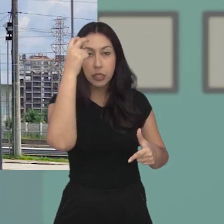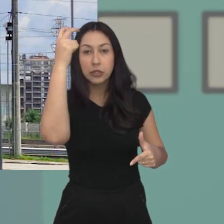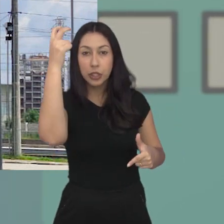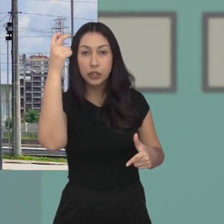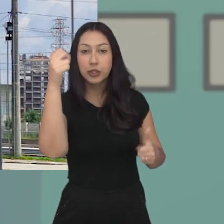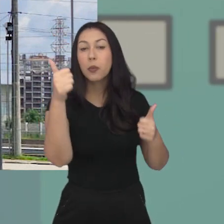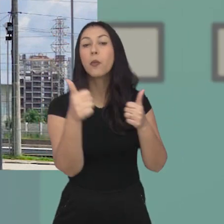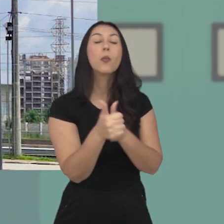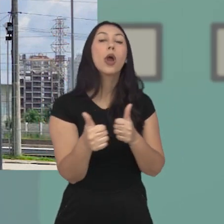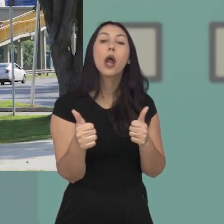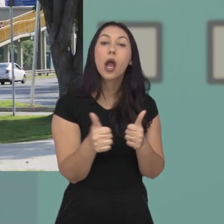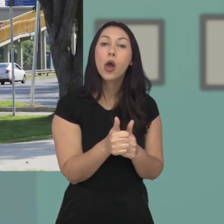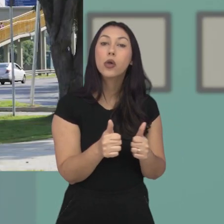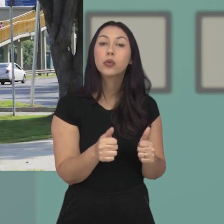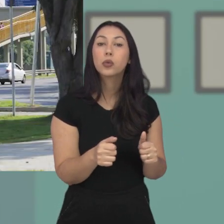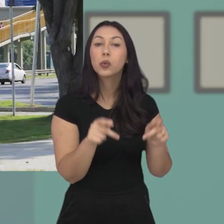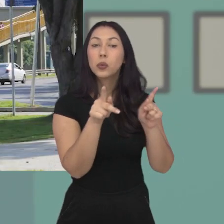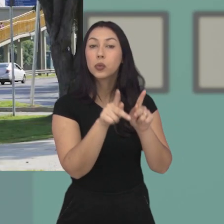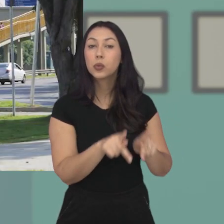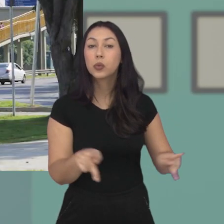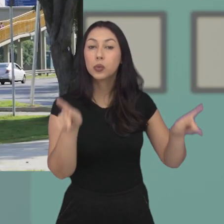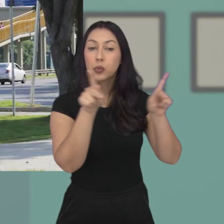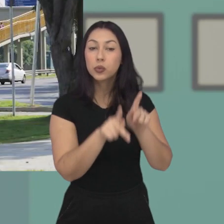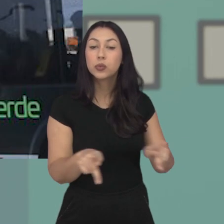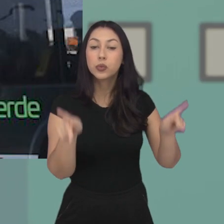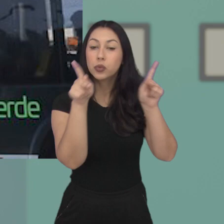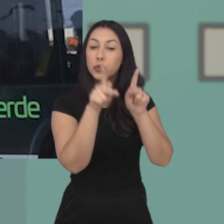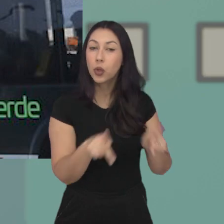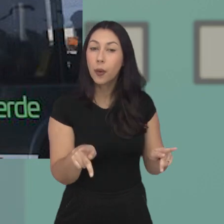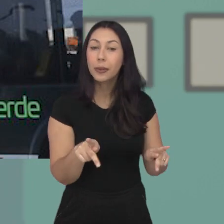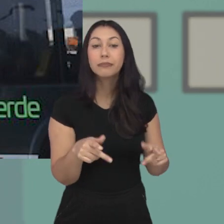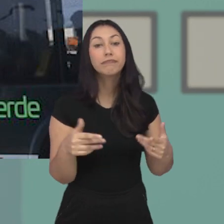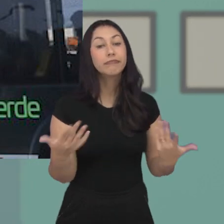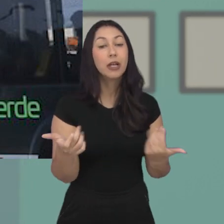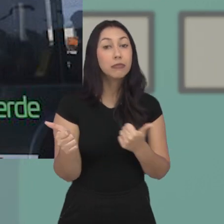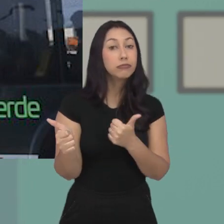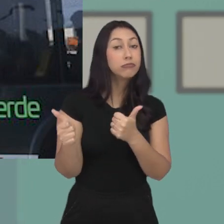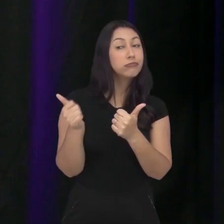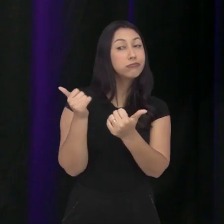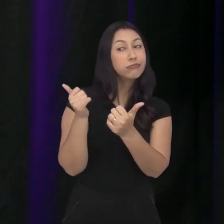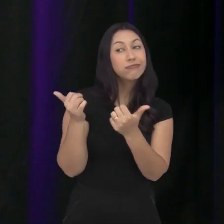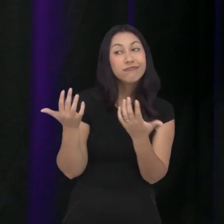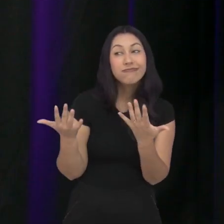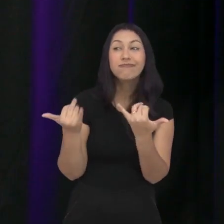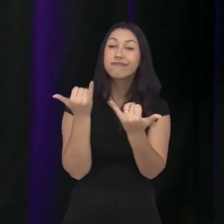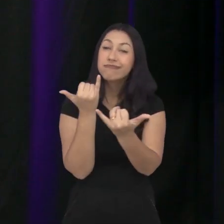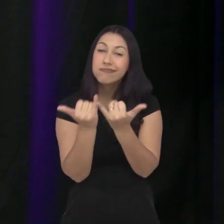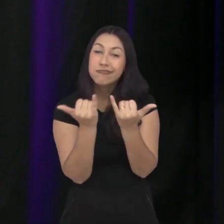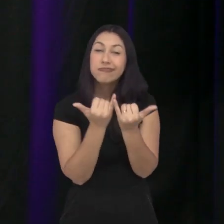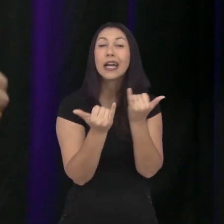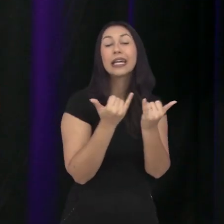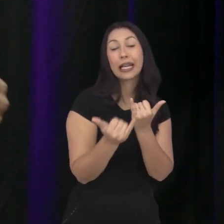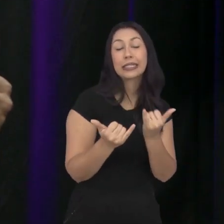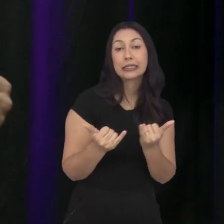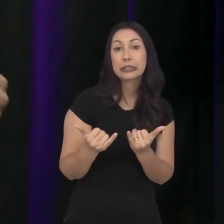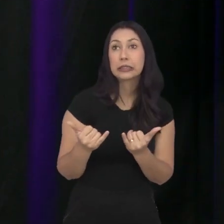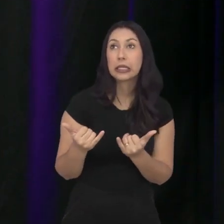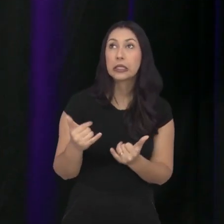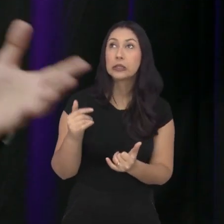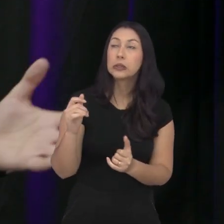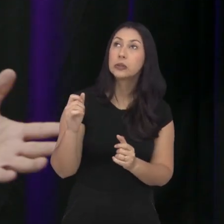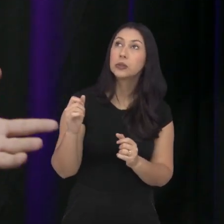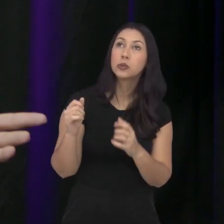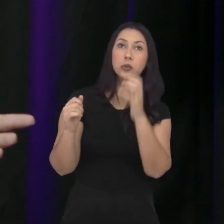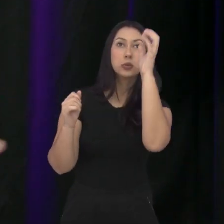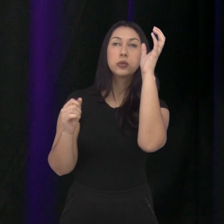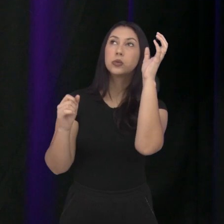Zona Sul, bem próximo do shopping. Tem um lá que também a ideia é bem parecida com a árvore solar, ou seja, você capta a energia do sol e